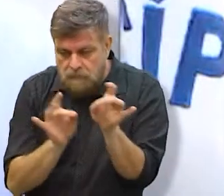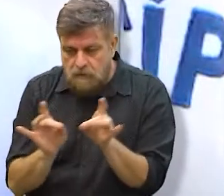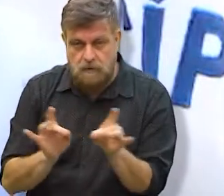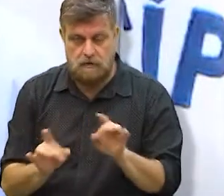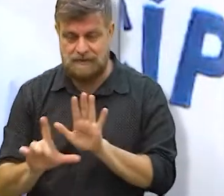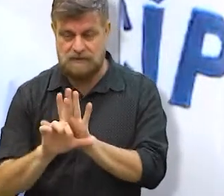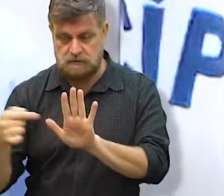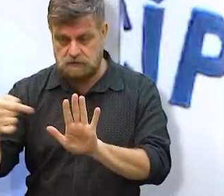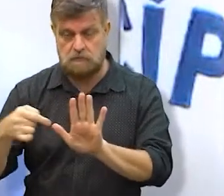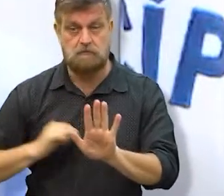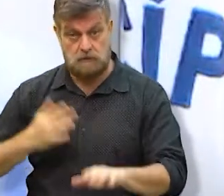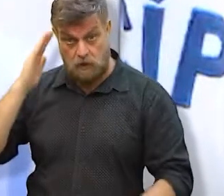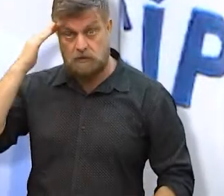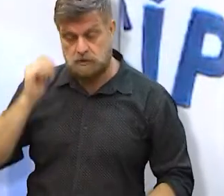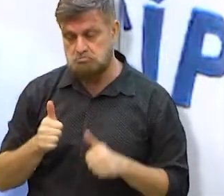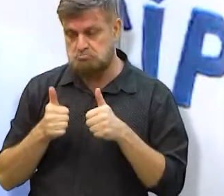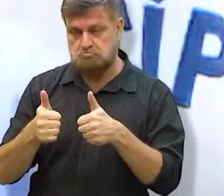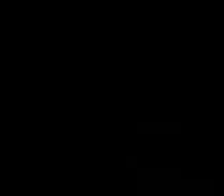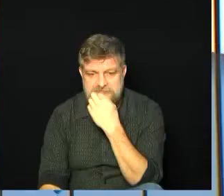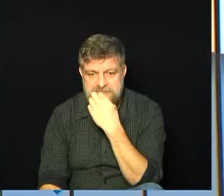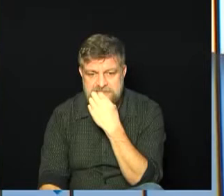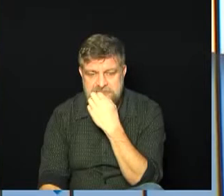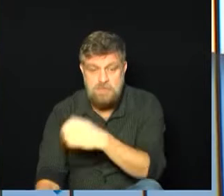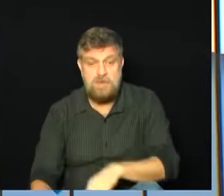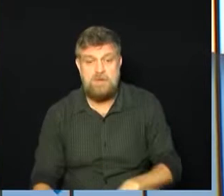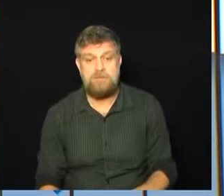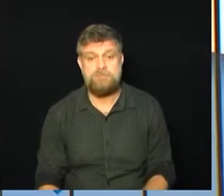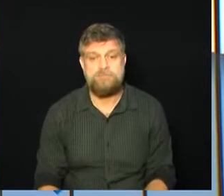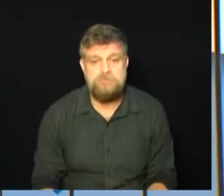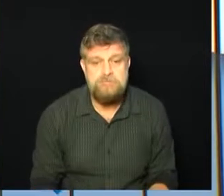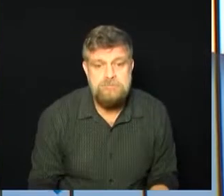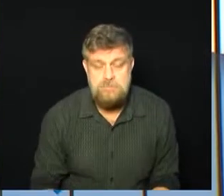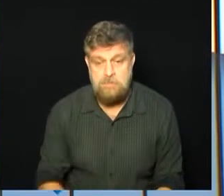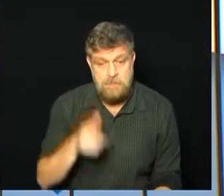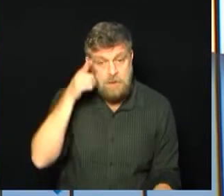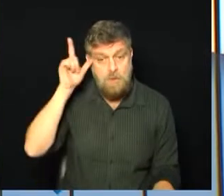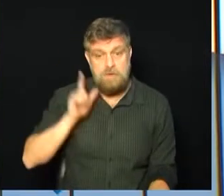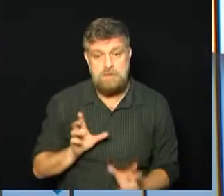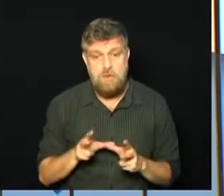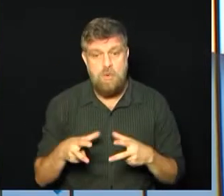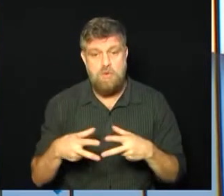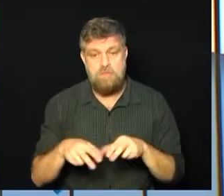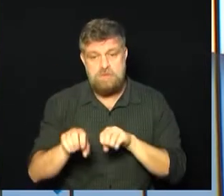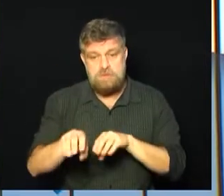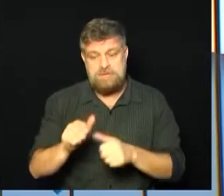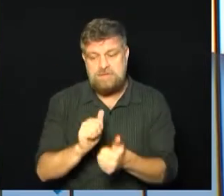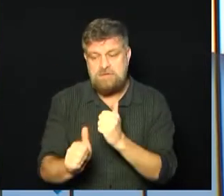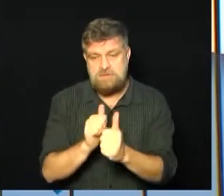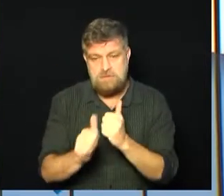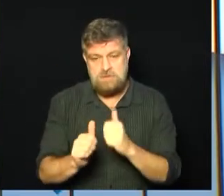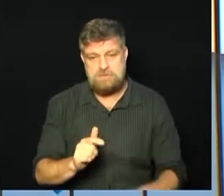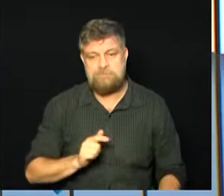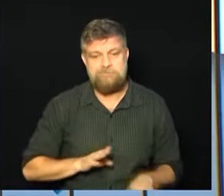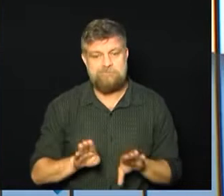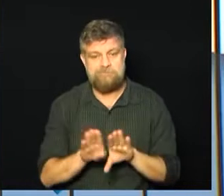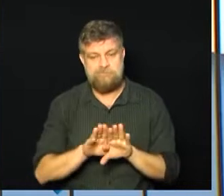dessa legislação. Eu achei muito positiva a audiência. E ontem a Comissão de Educação e Esporte também